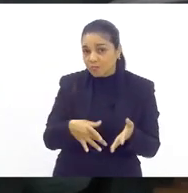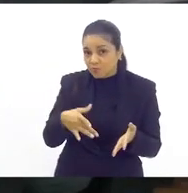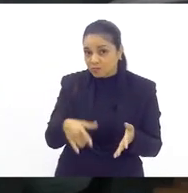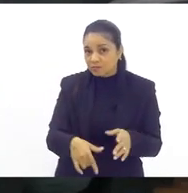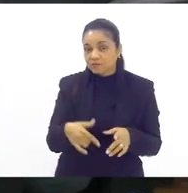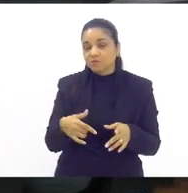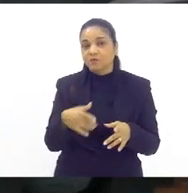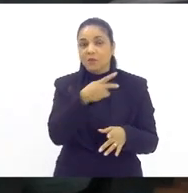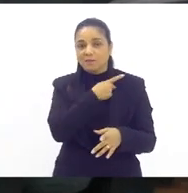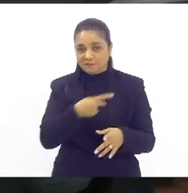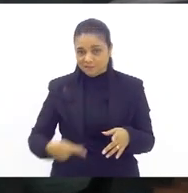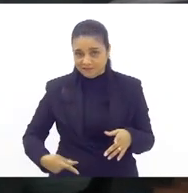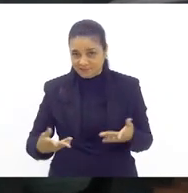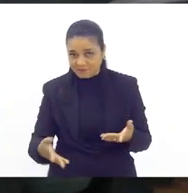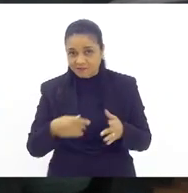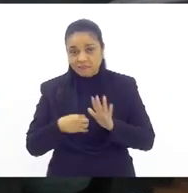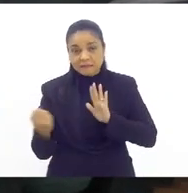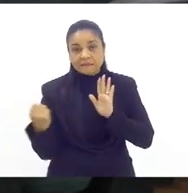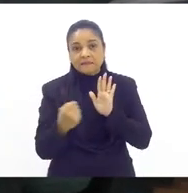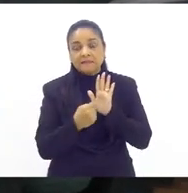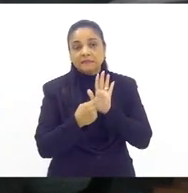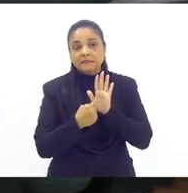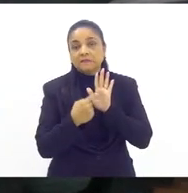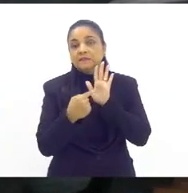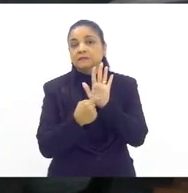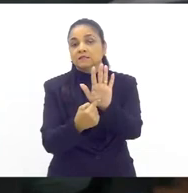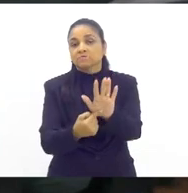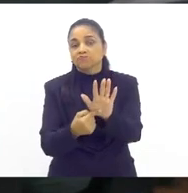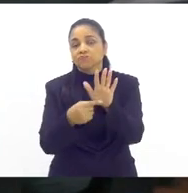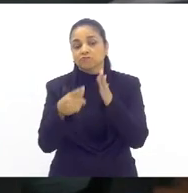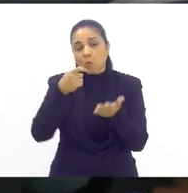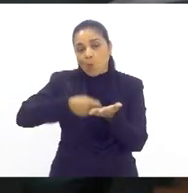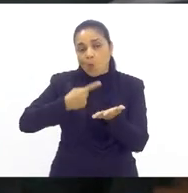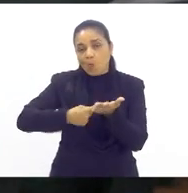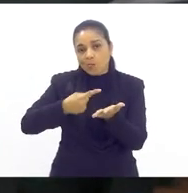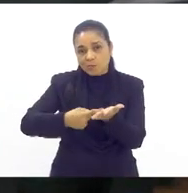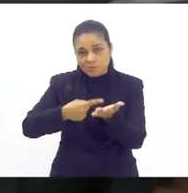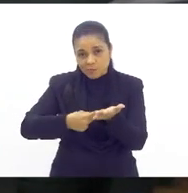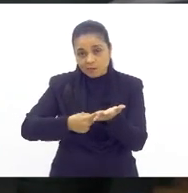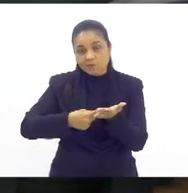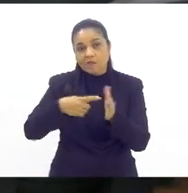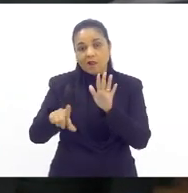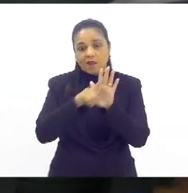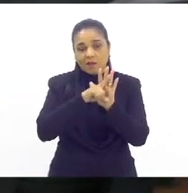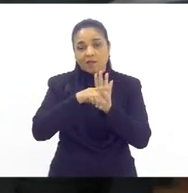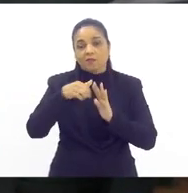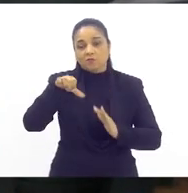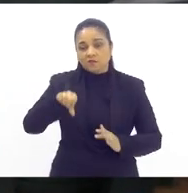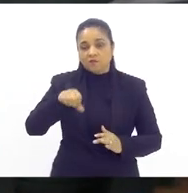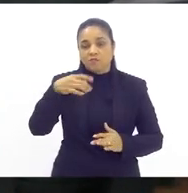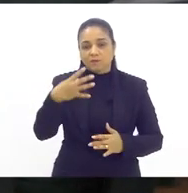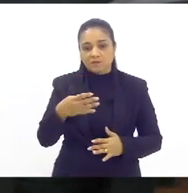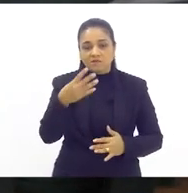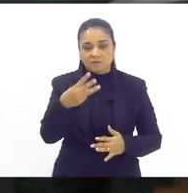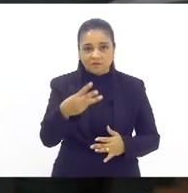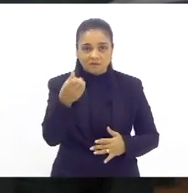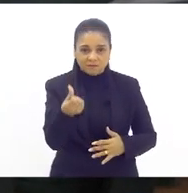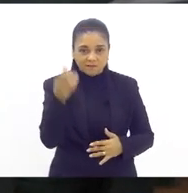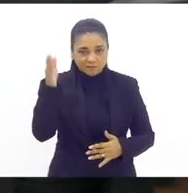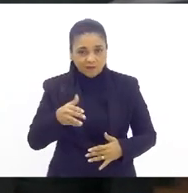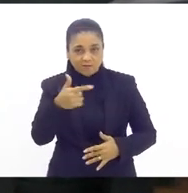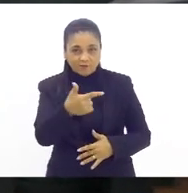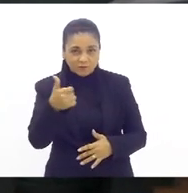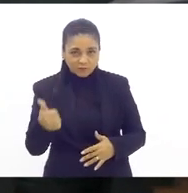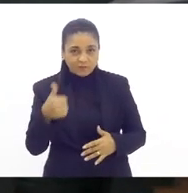só é destacar nesse estado cumprimento da lei 9.436 de 2021 que fala justamente da recomposição